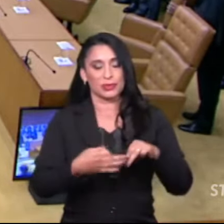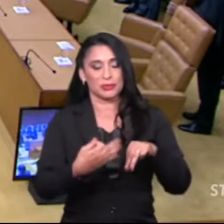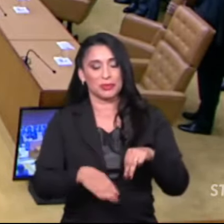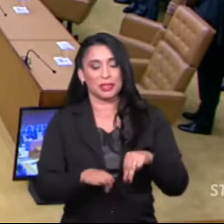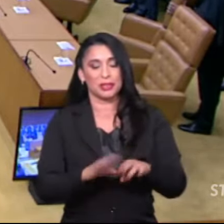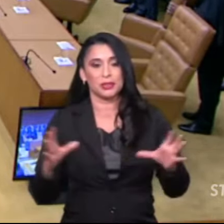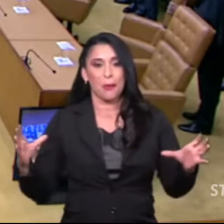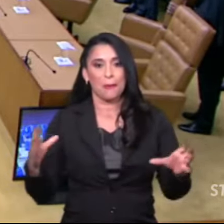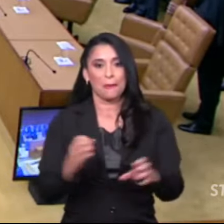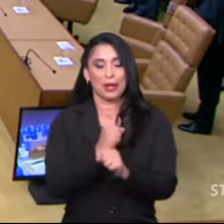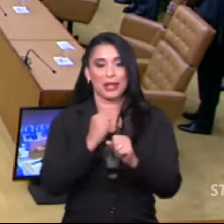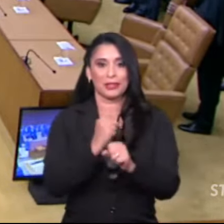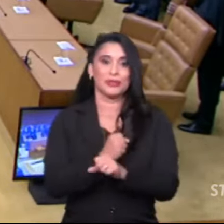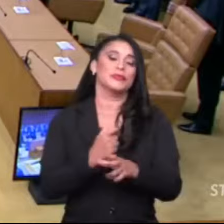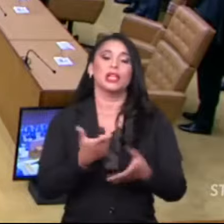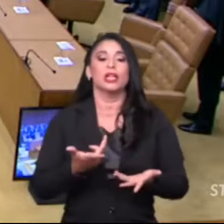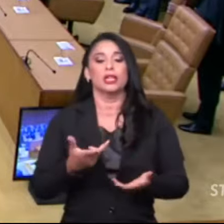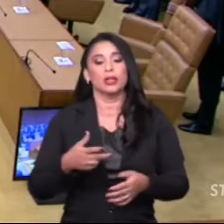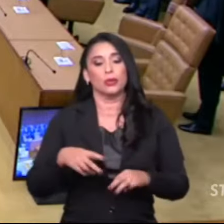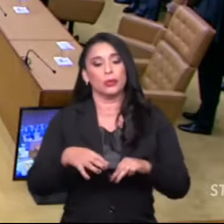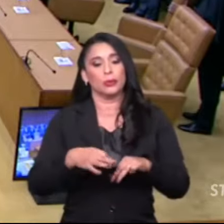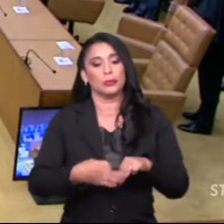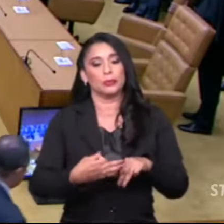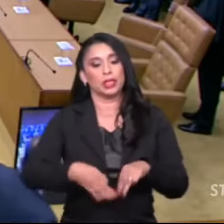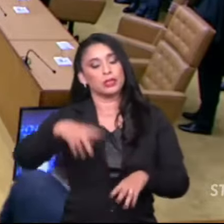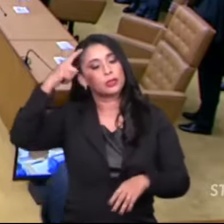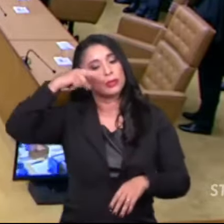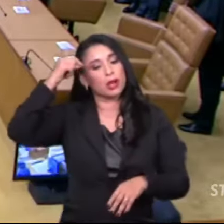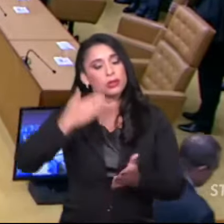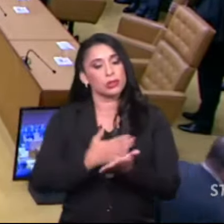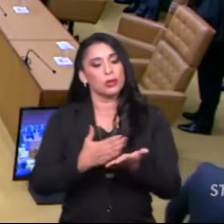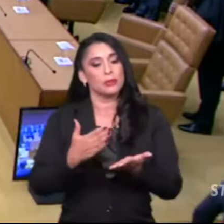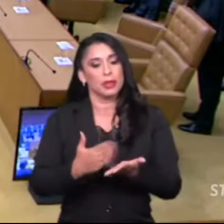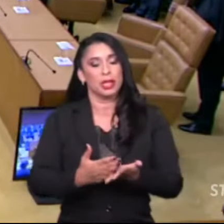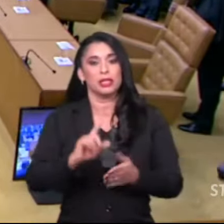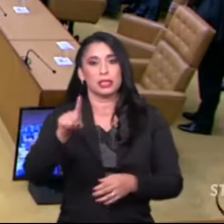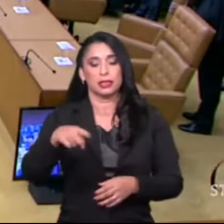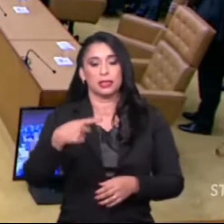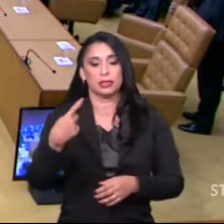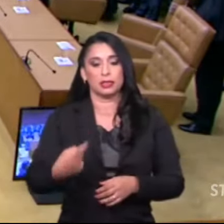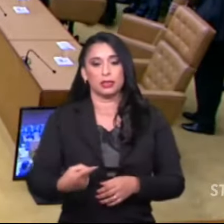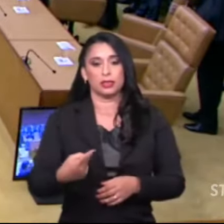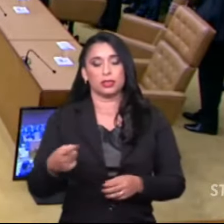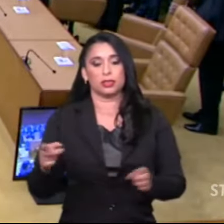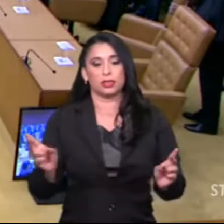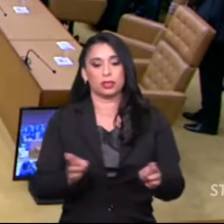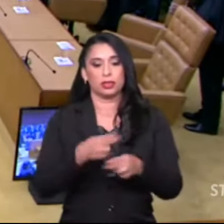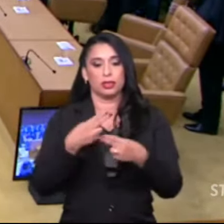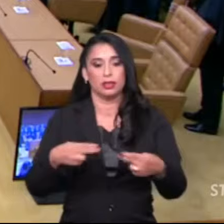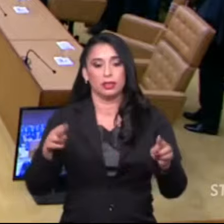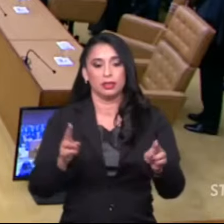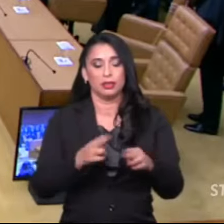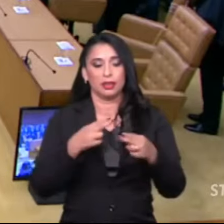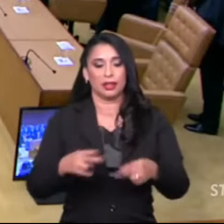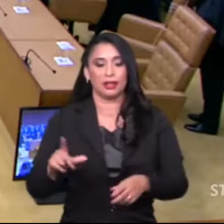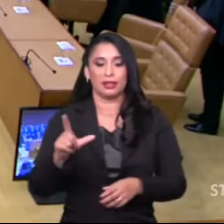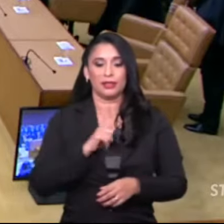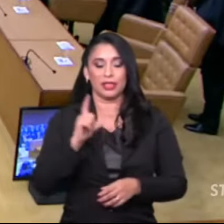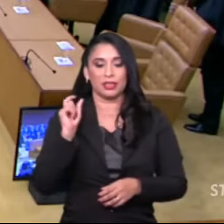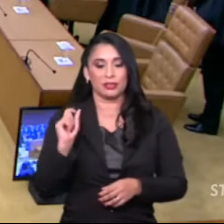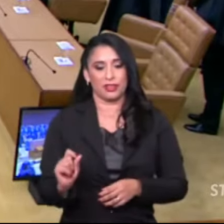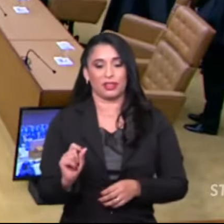iniciada com a abertura pelo ministro Luiz Roberto Barroso e, na sequência, temos a execução do hino nacional. Você acompanha a